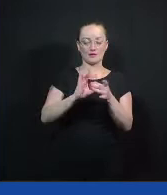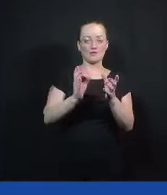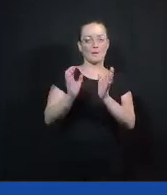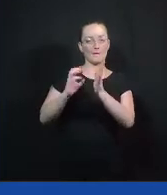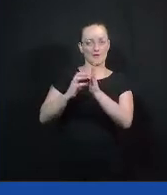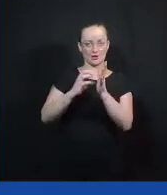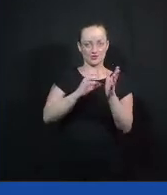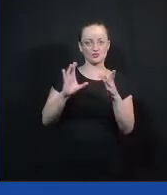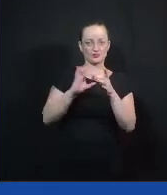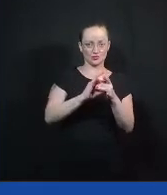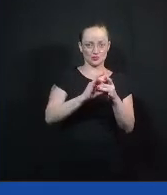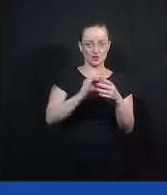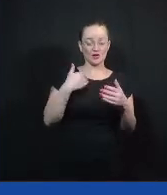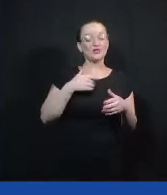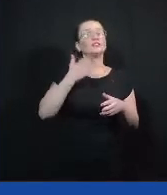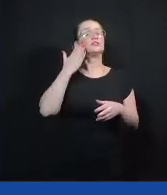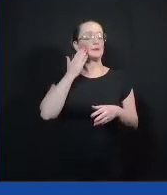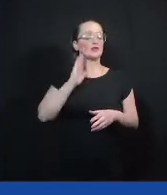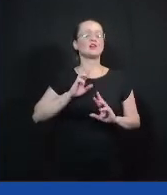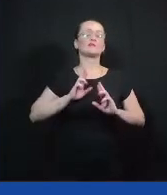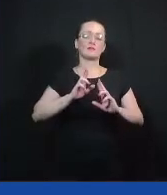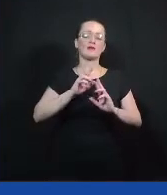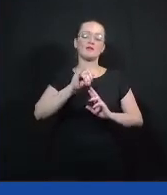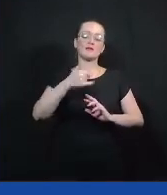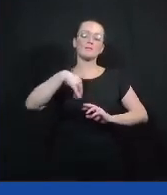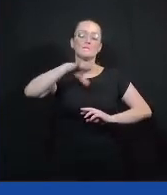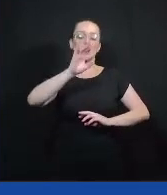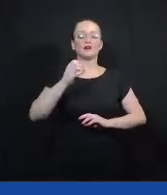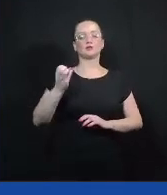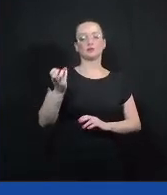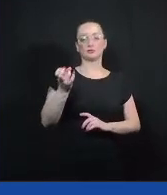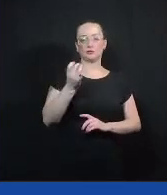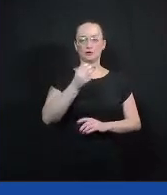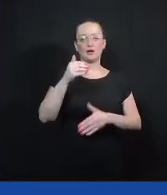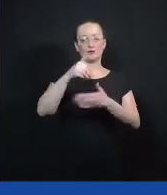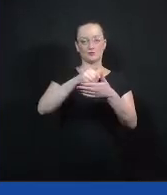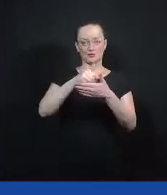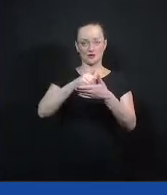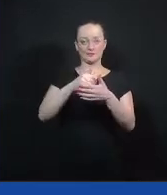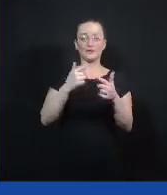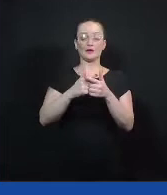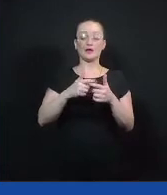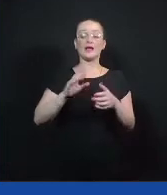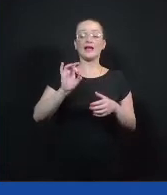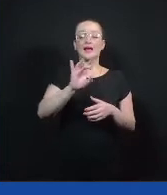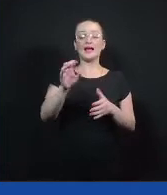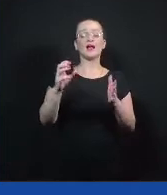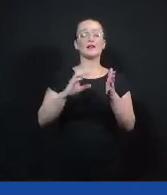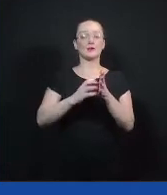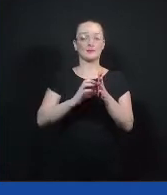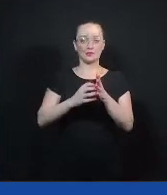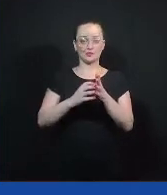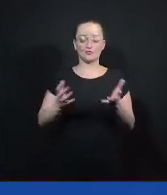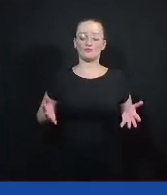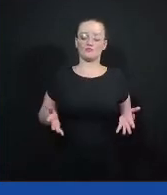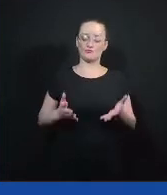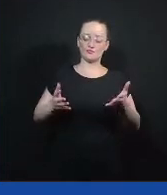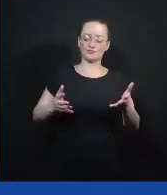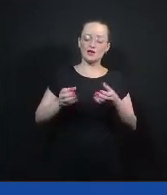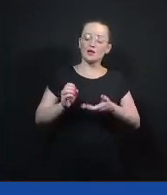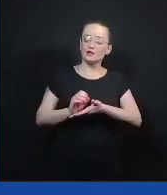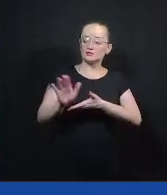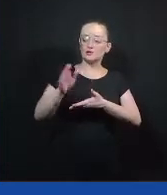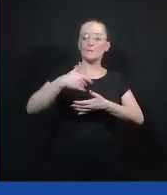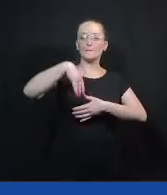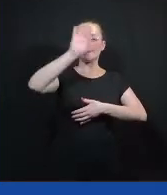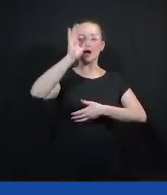proporcionais, já se esperava que o número de candidatos fosse aumentar, porque agora os partidos, né, eles foram incentivados a lançar o maior